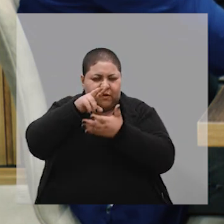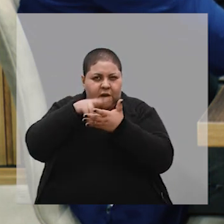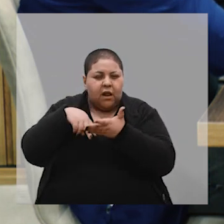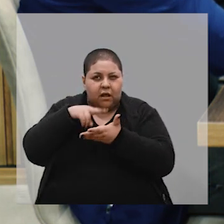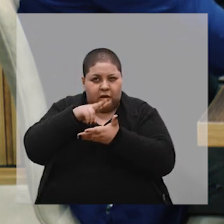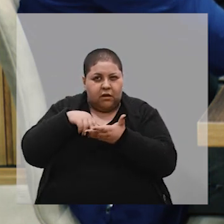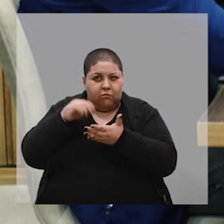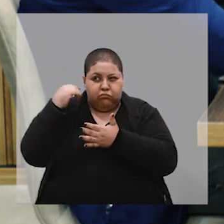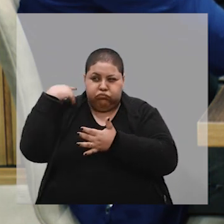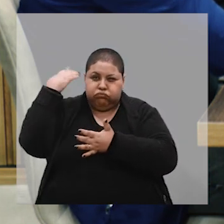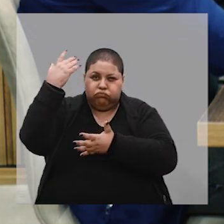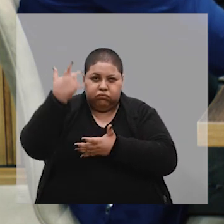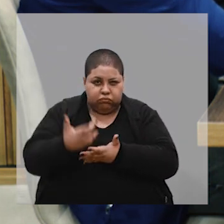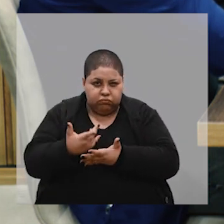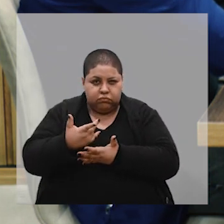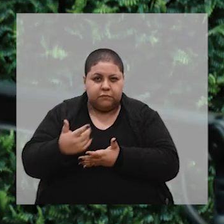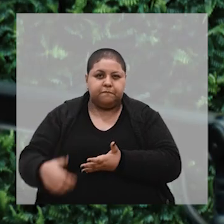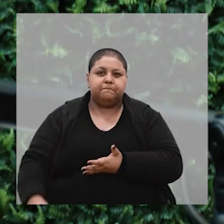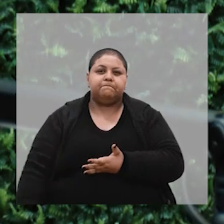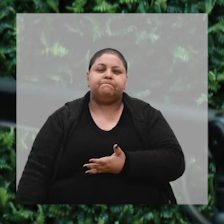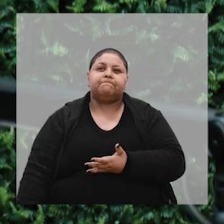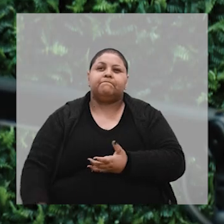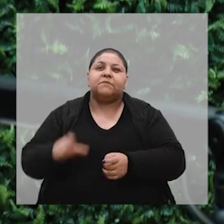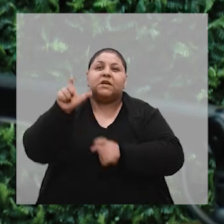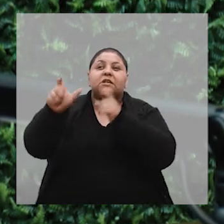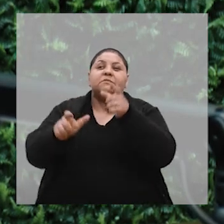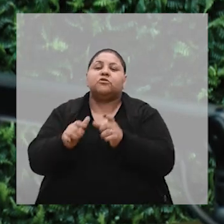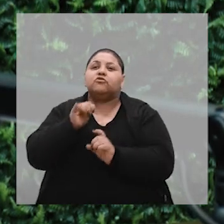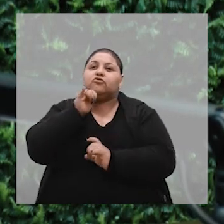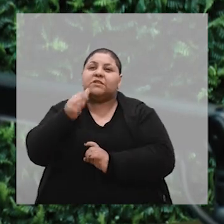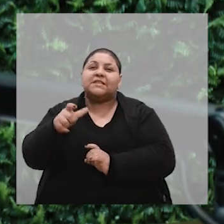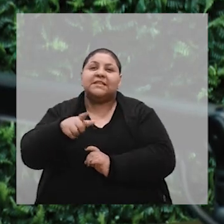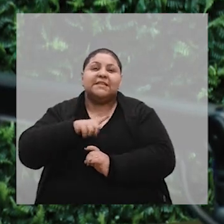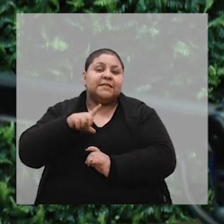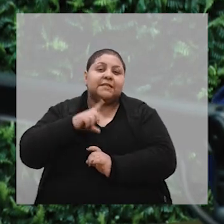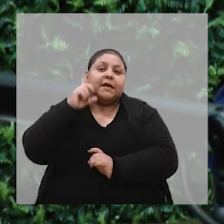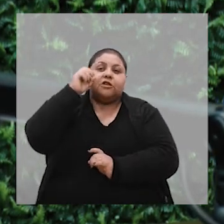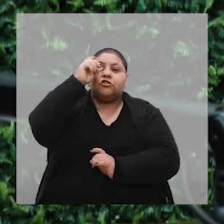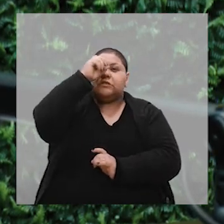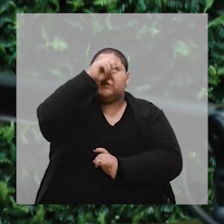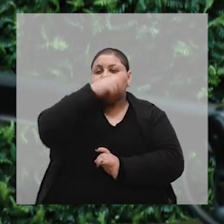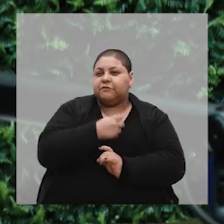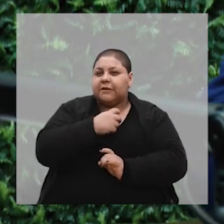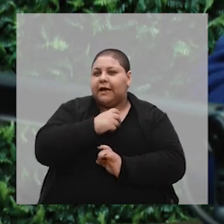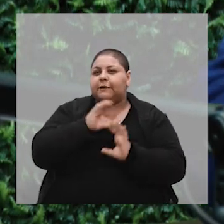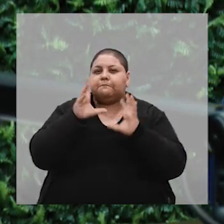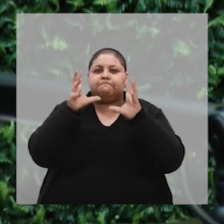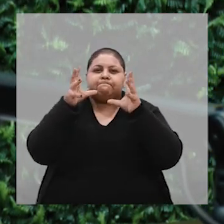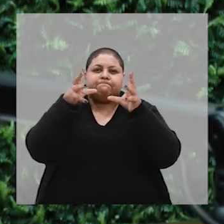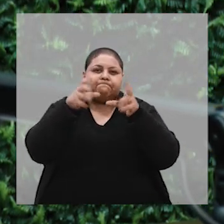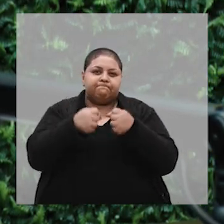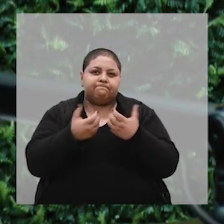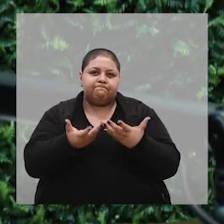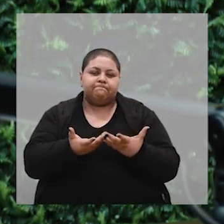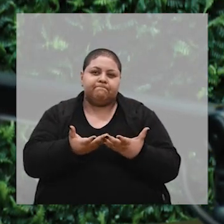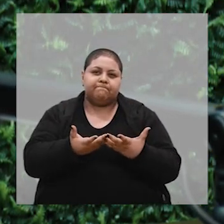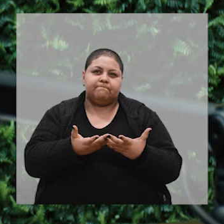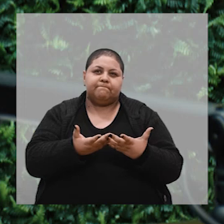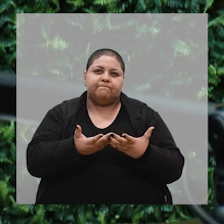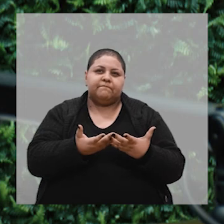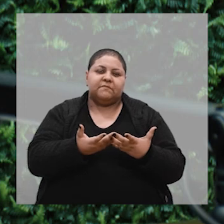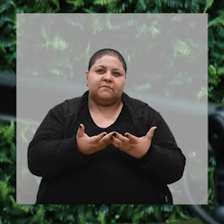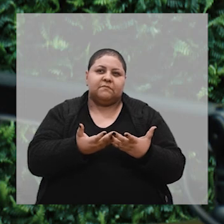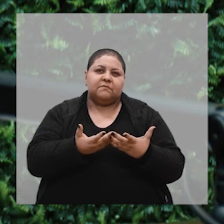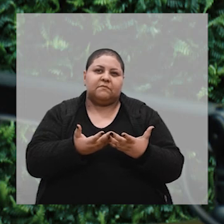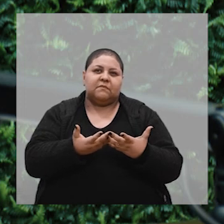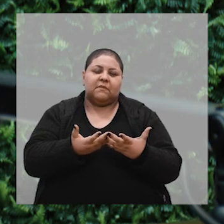sobre a tua trajetória também. As pessoas sempre dizem que tem dificuldades, aquela questão toda de às vezes se